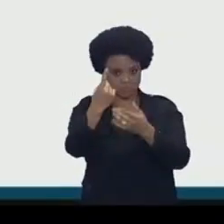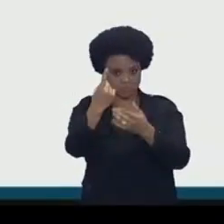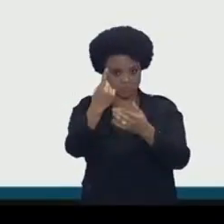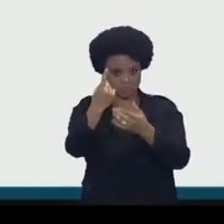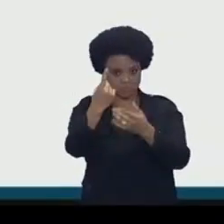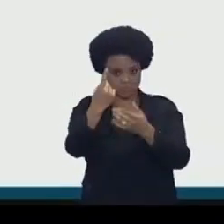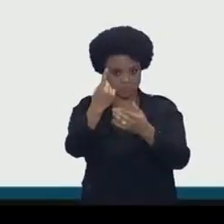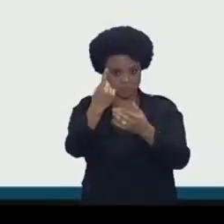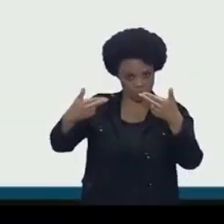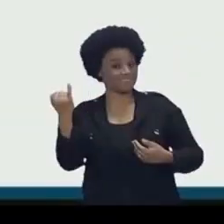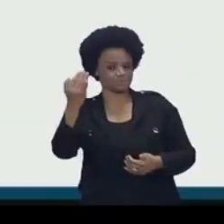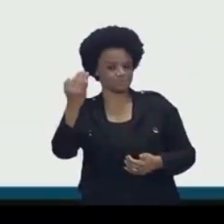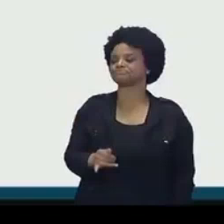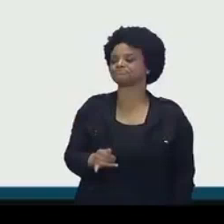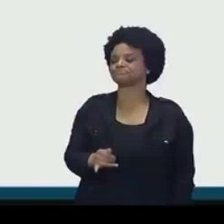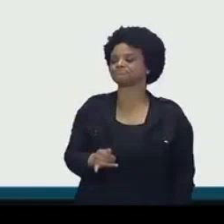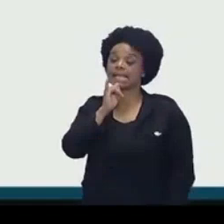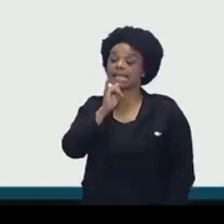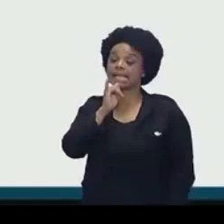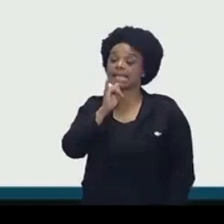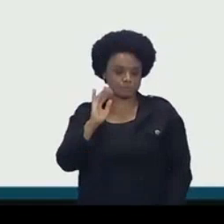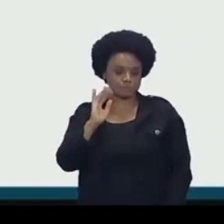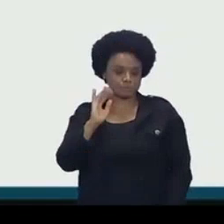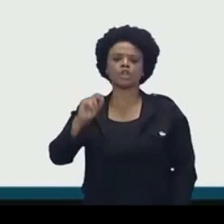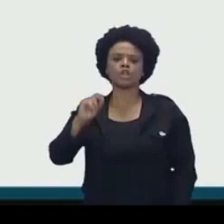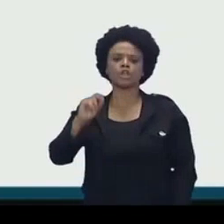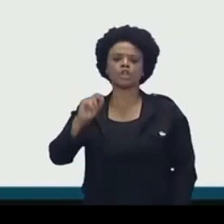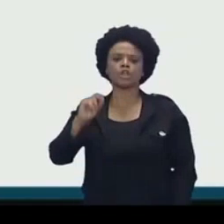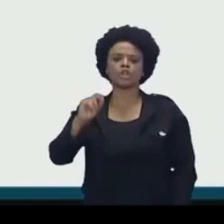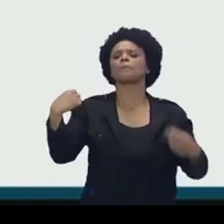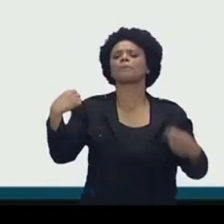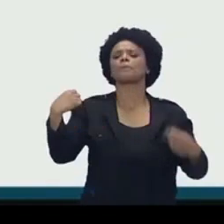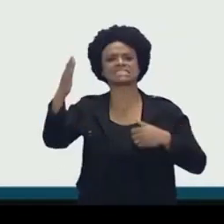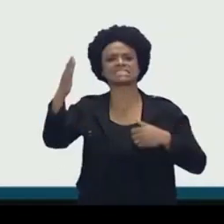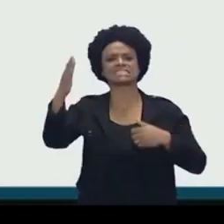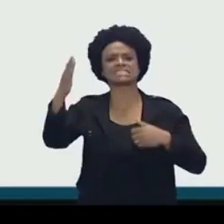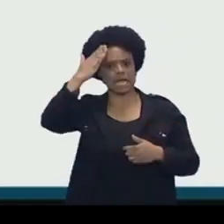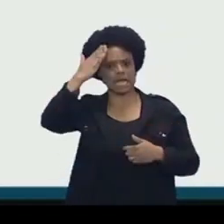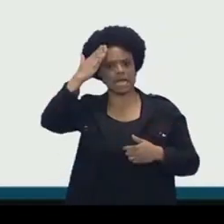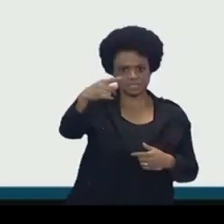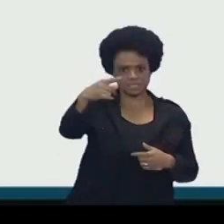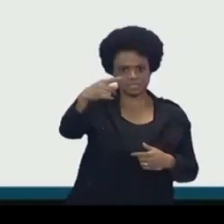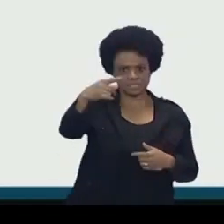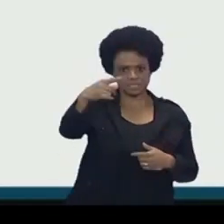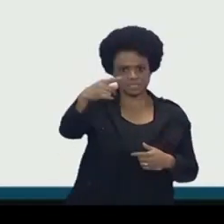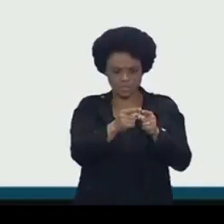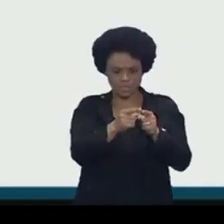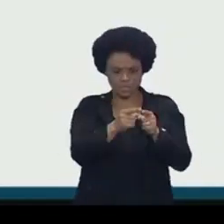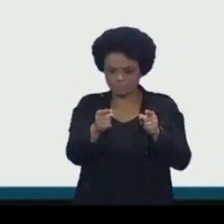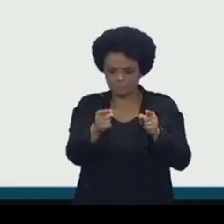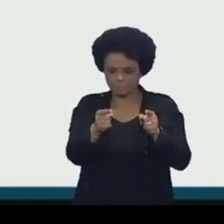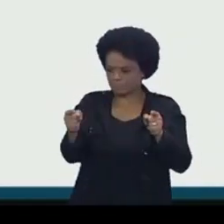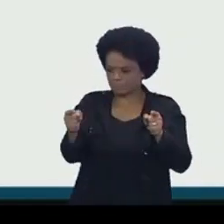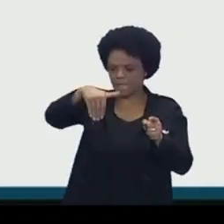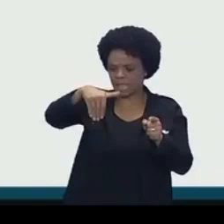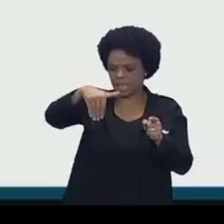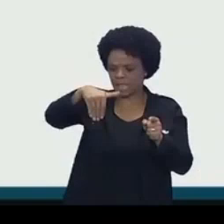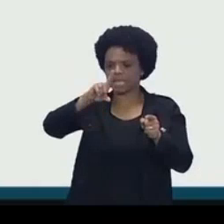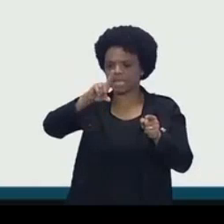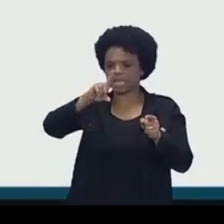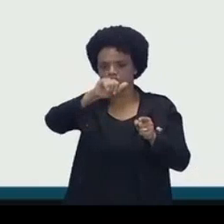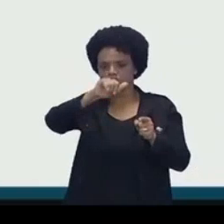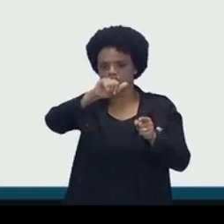Por exemplo, o que você tem que estar ciente com as suas medidas, né? Quando você for fazer o